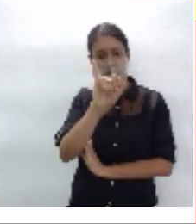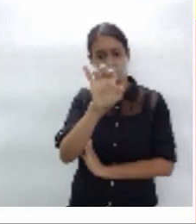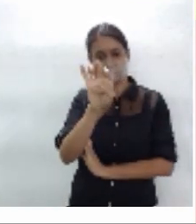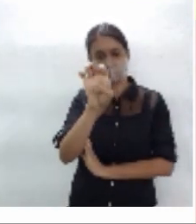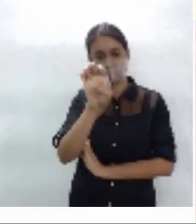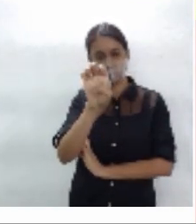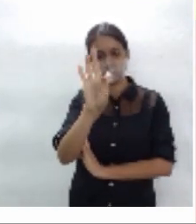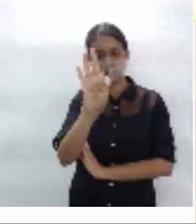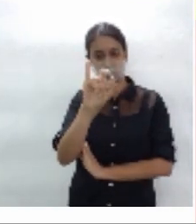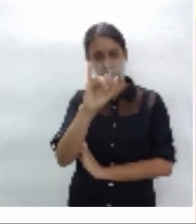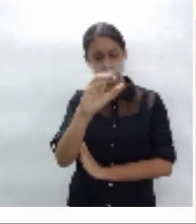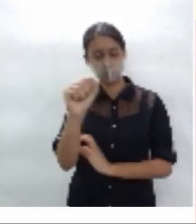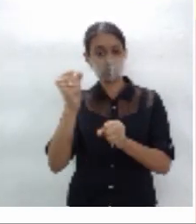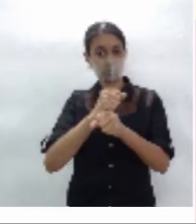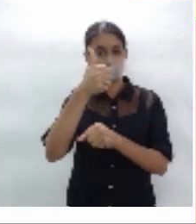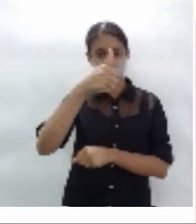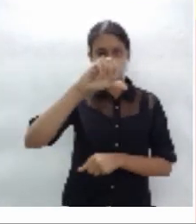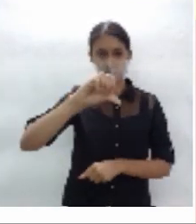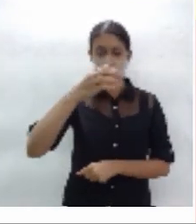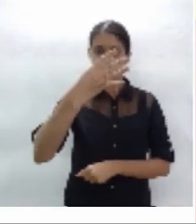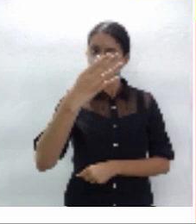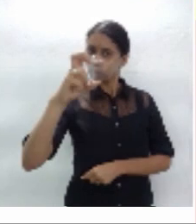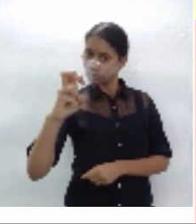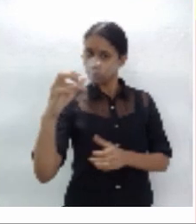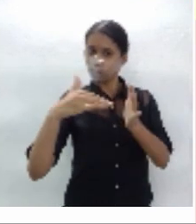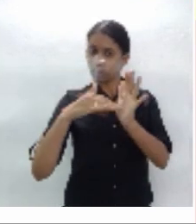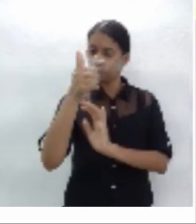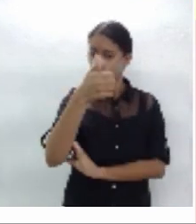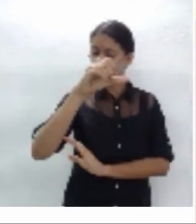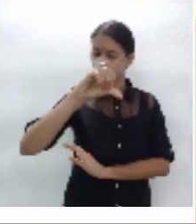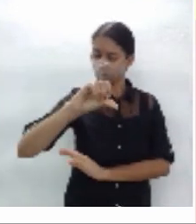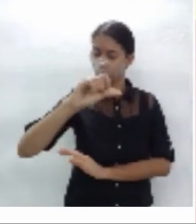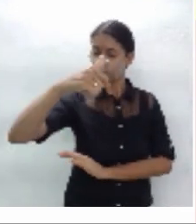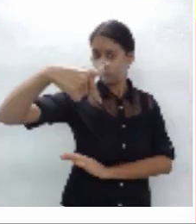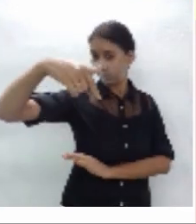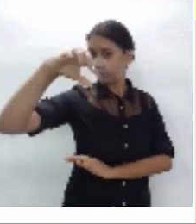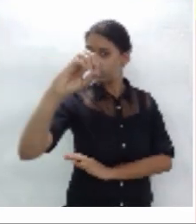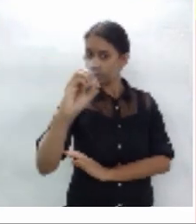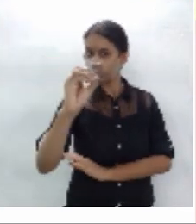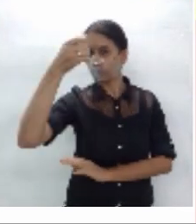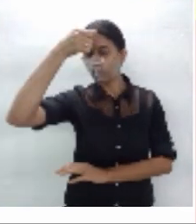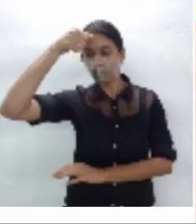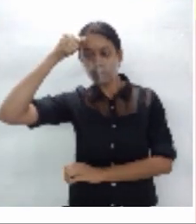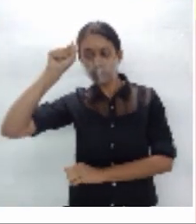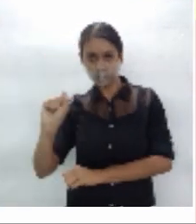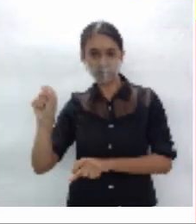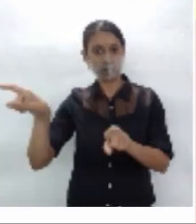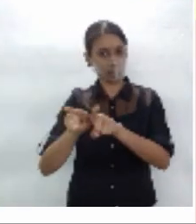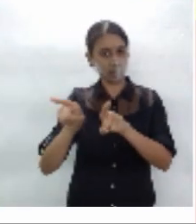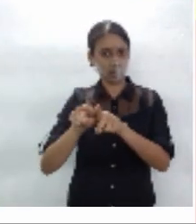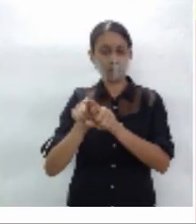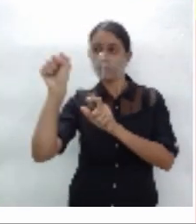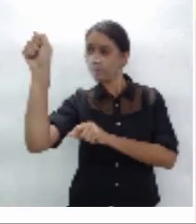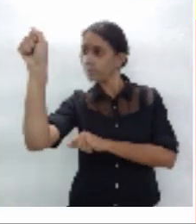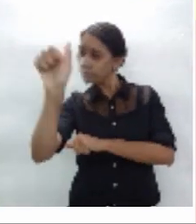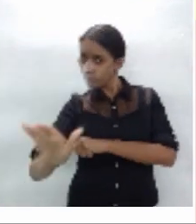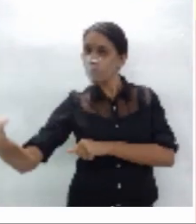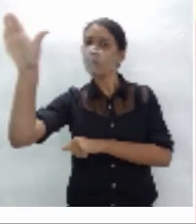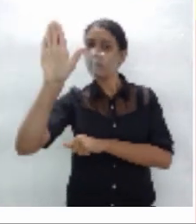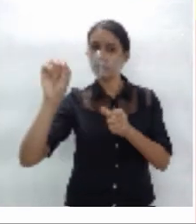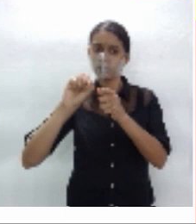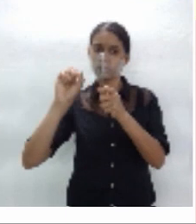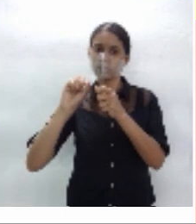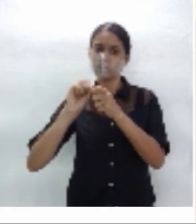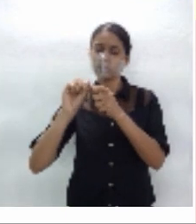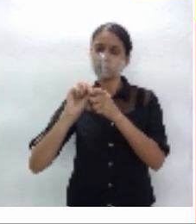Entre 1945 e 1970, os africanos e asiáticos